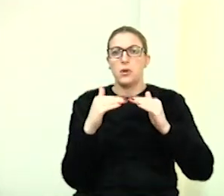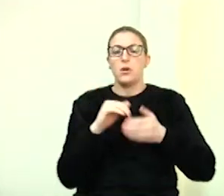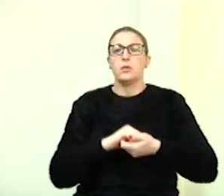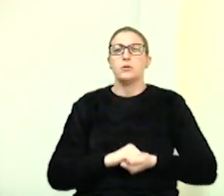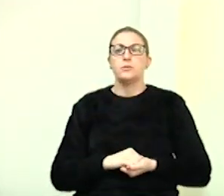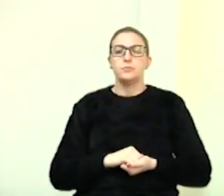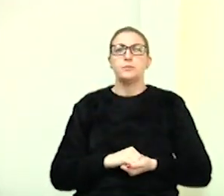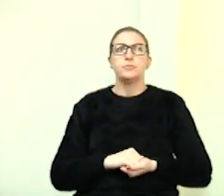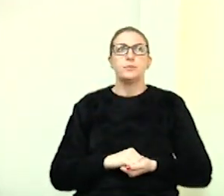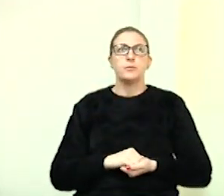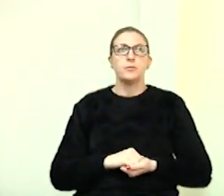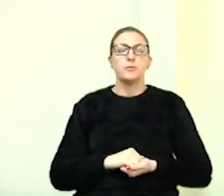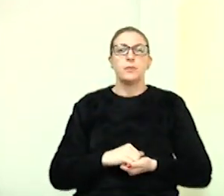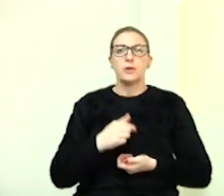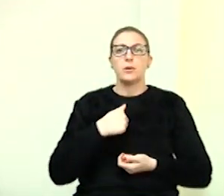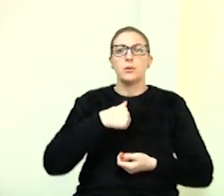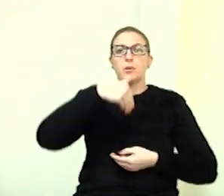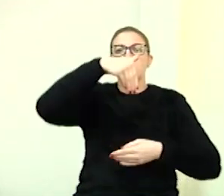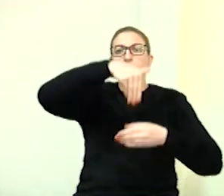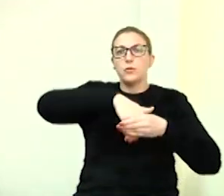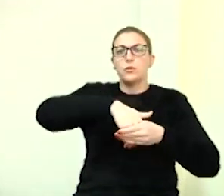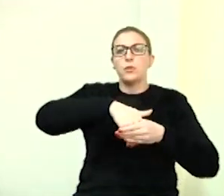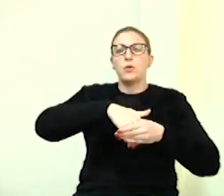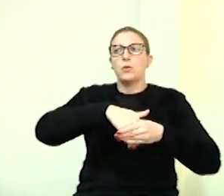Então, esse presidente vota favorável.